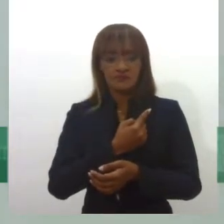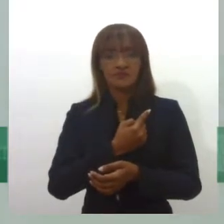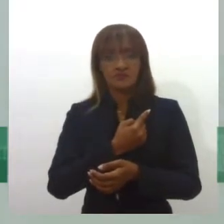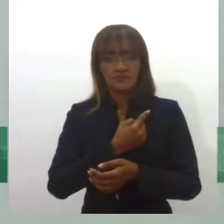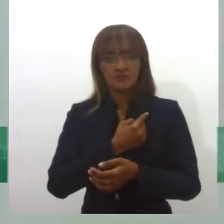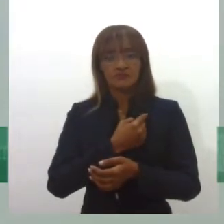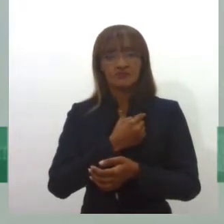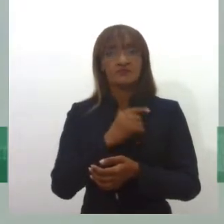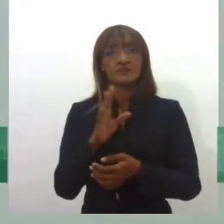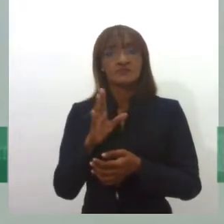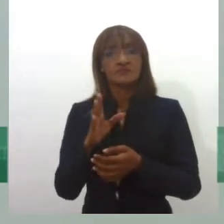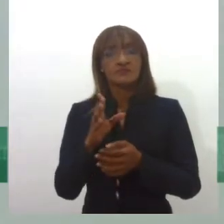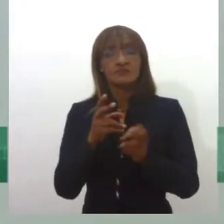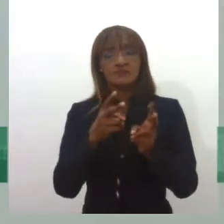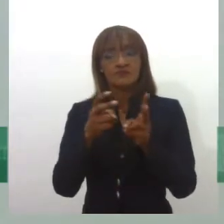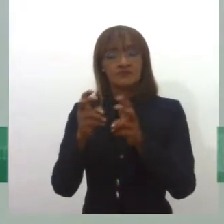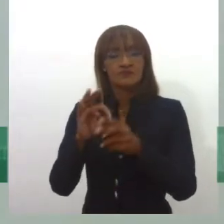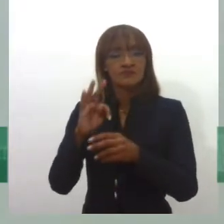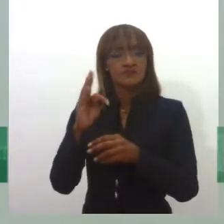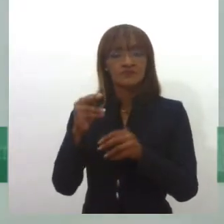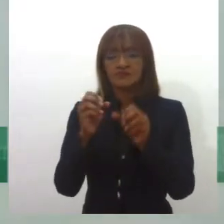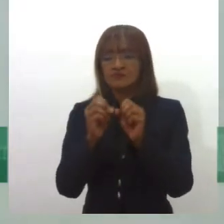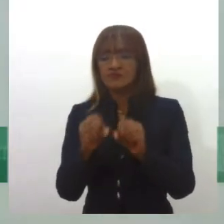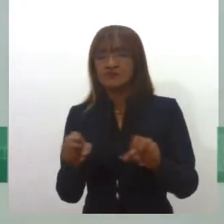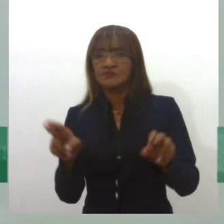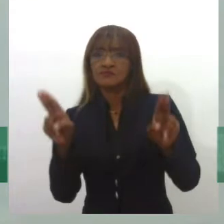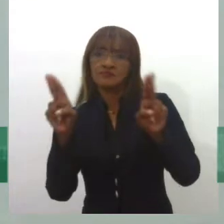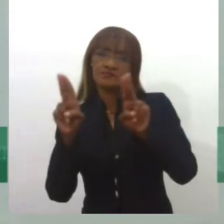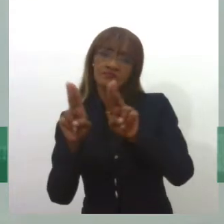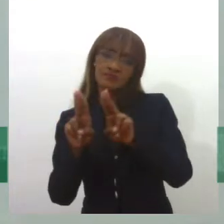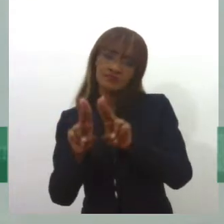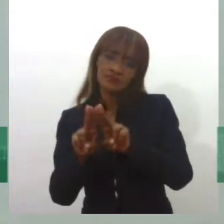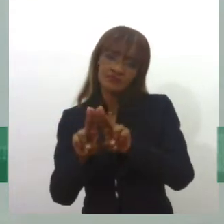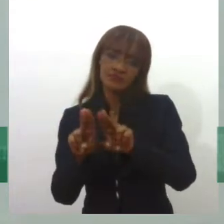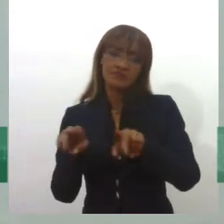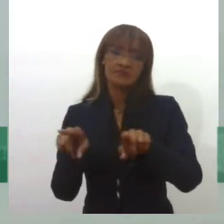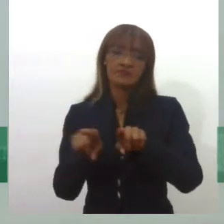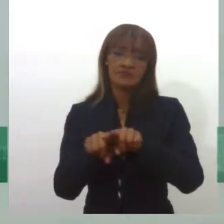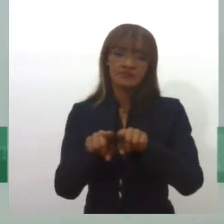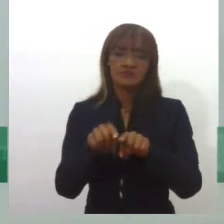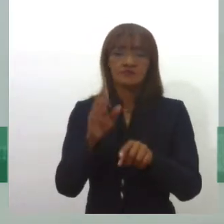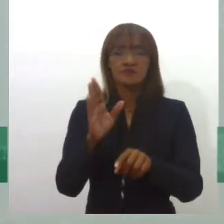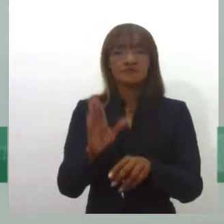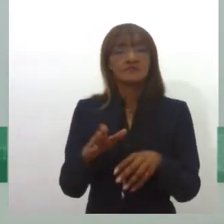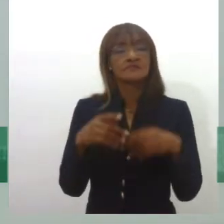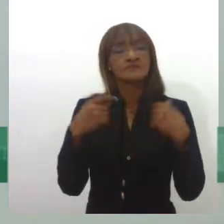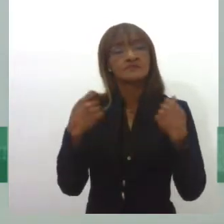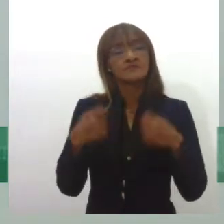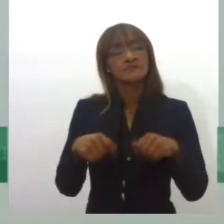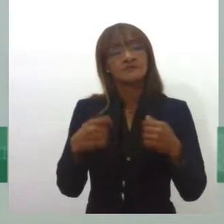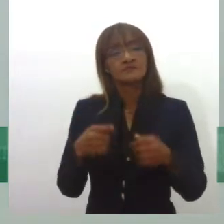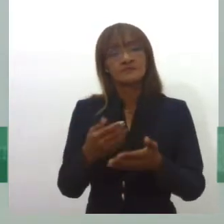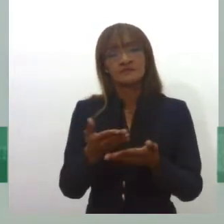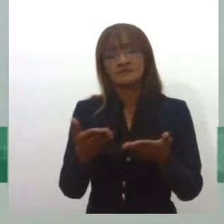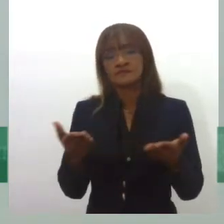né, da ONU, do compromisso que havíamos assumido e da necessidade, né, para que nós tenhamos